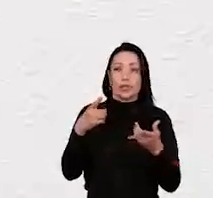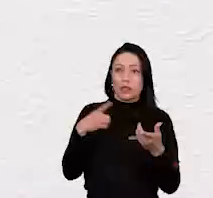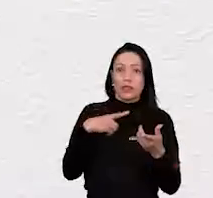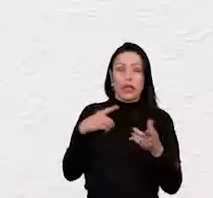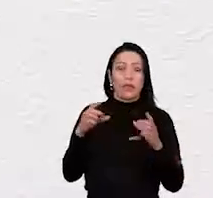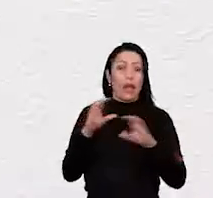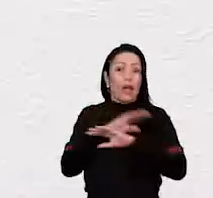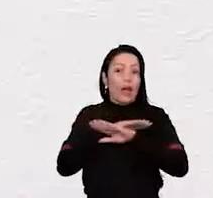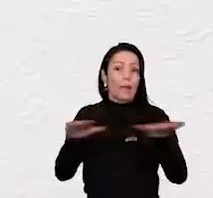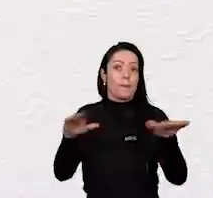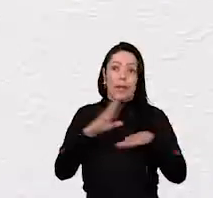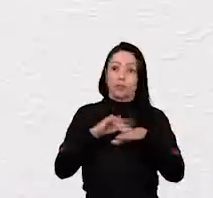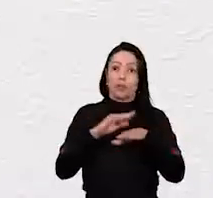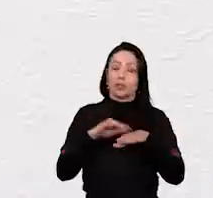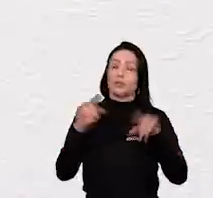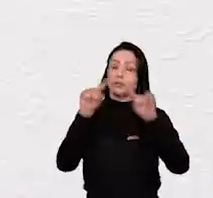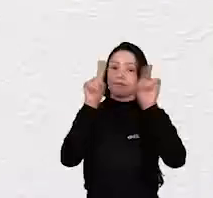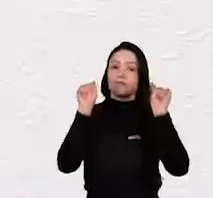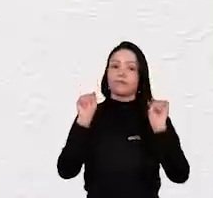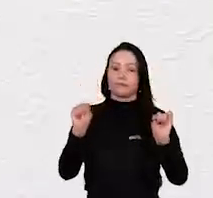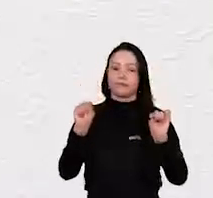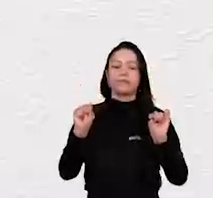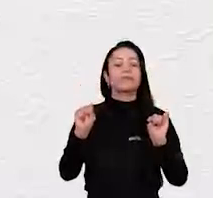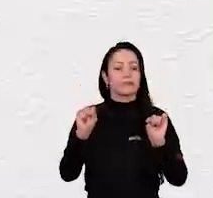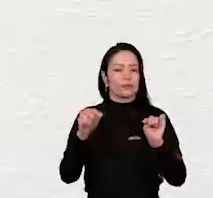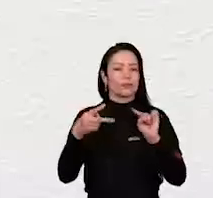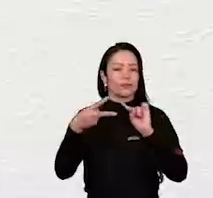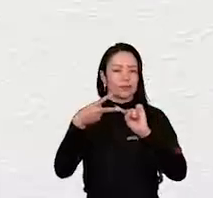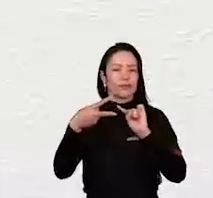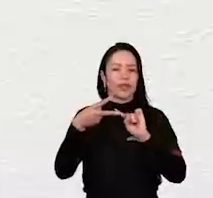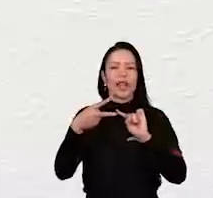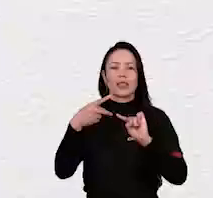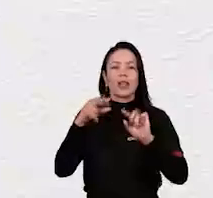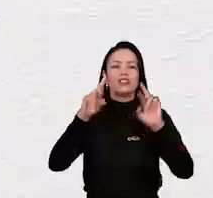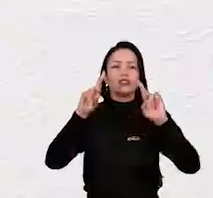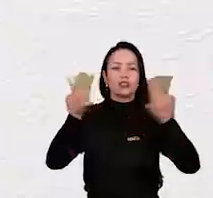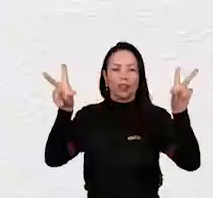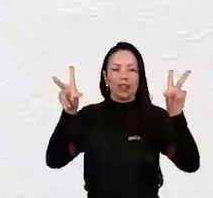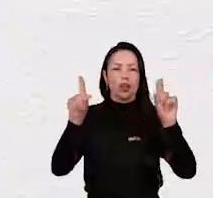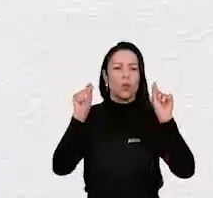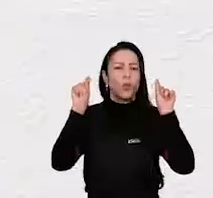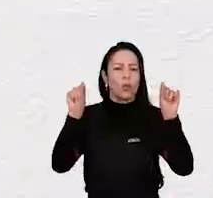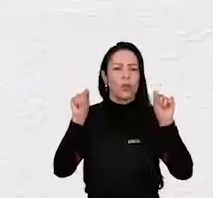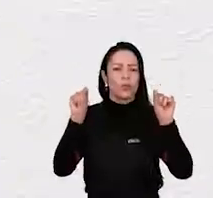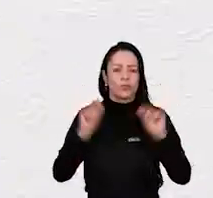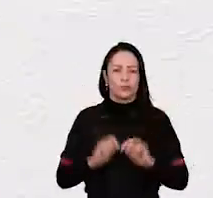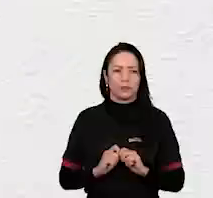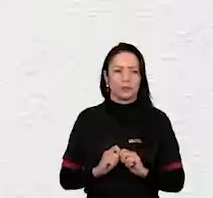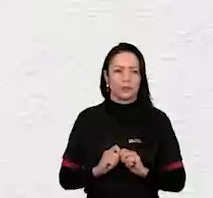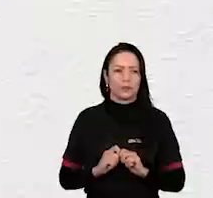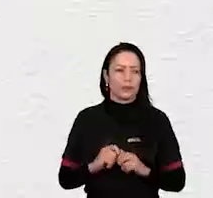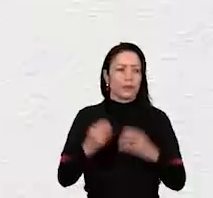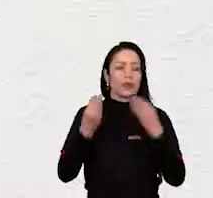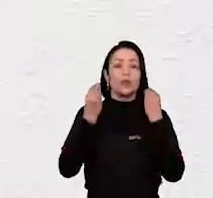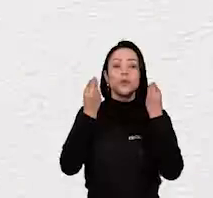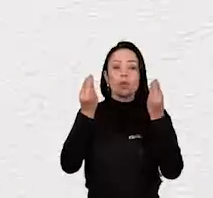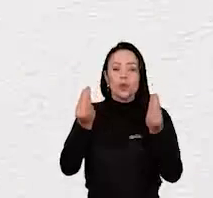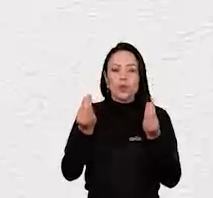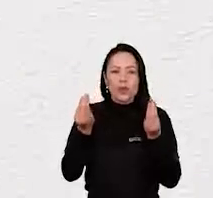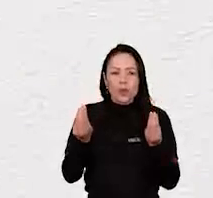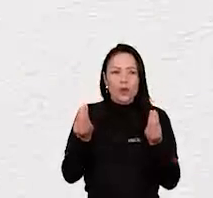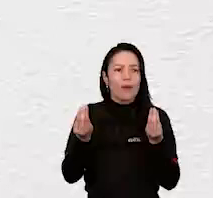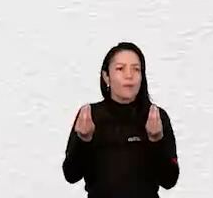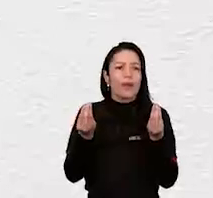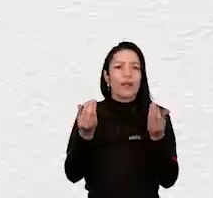esse quadro. Primeiro ponto. Segundo, que existe uma discrepância absurda, muitas vezes, sobre como